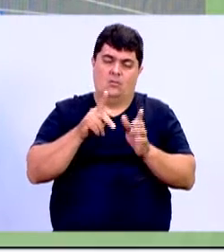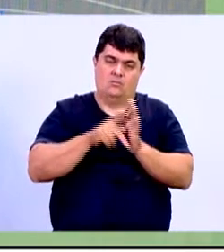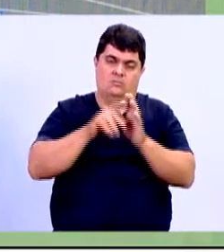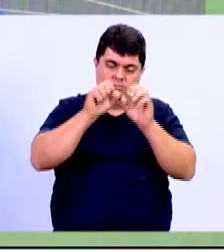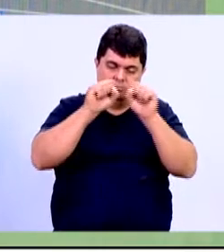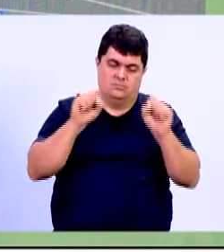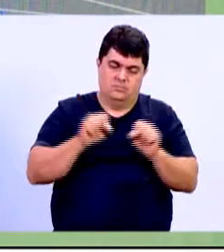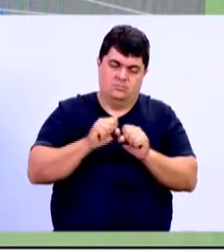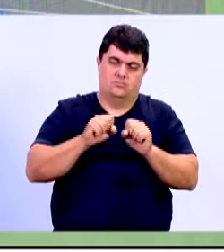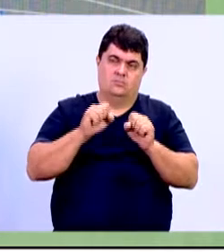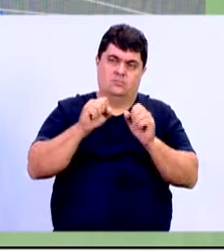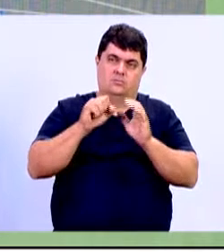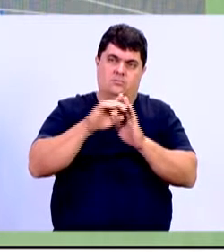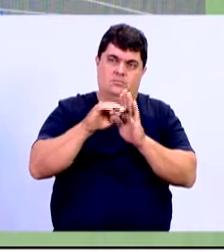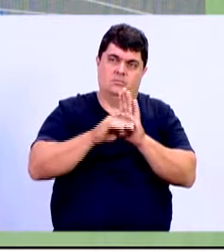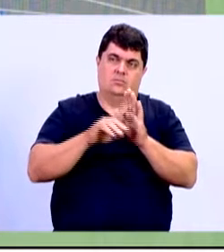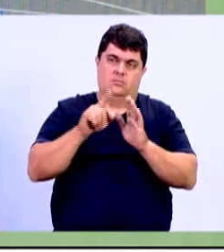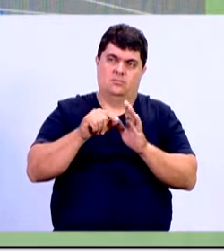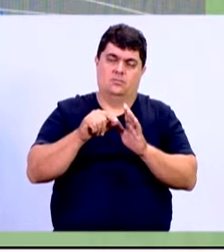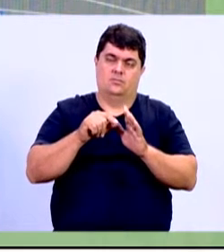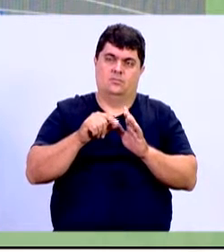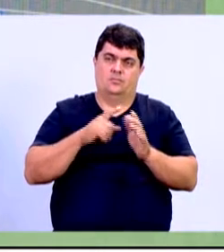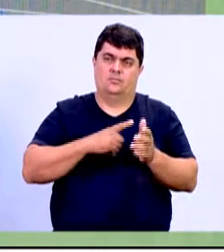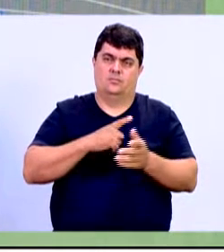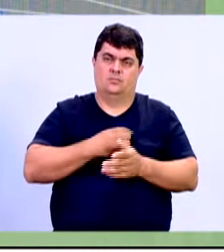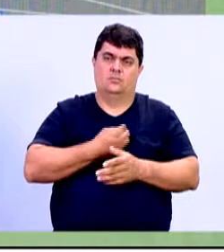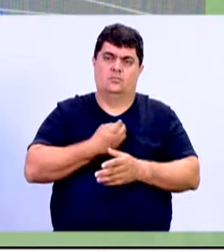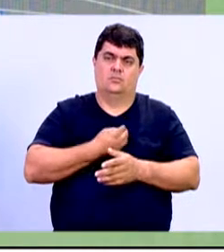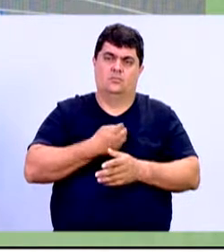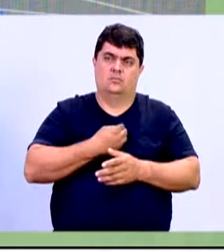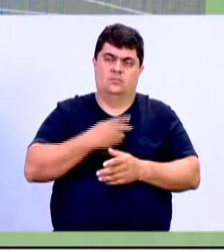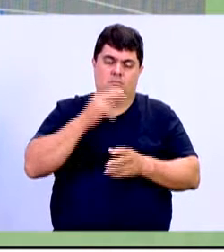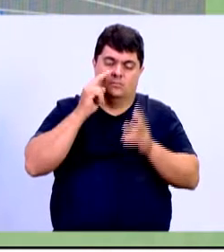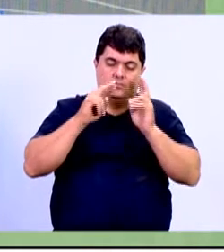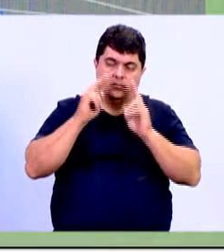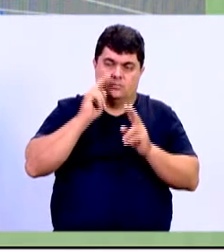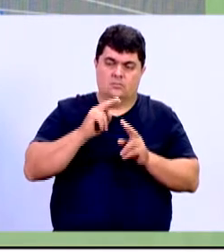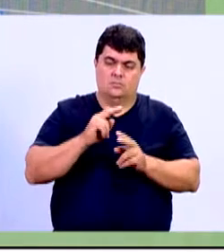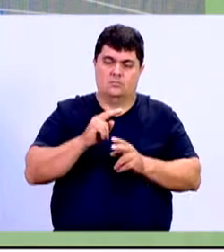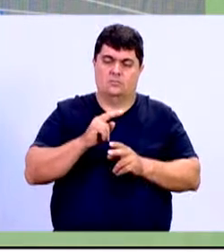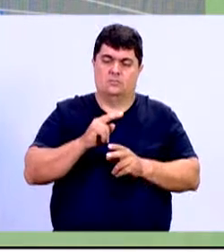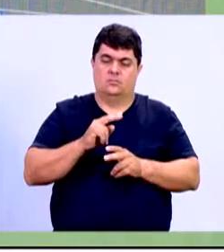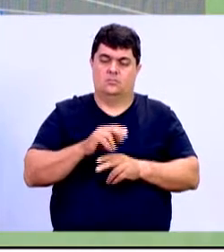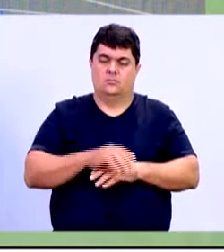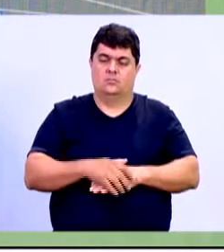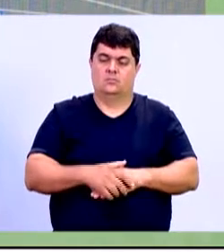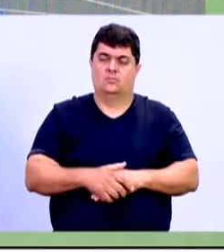aí aqui é feita toda a